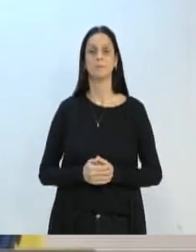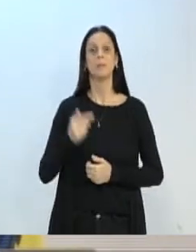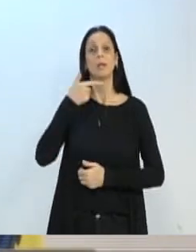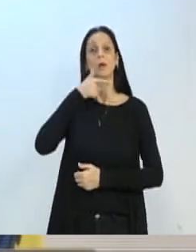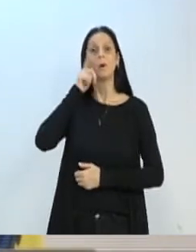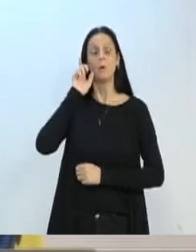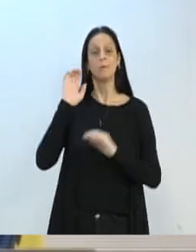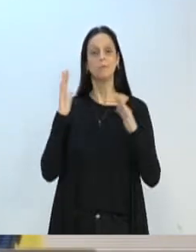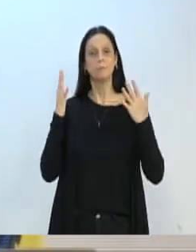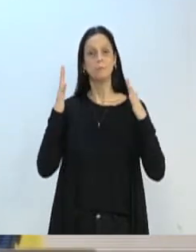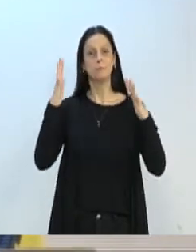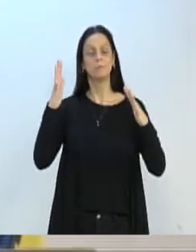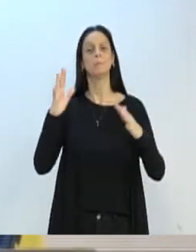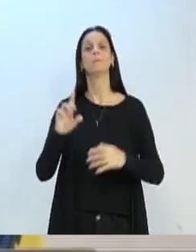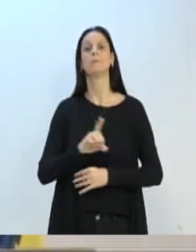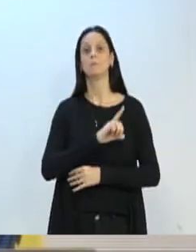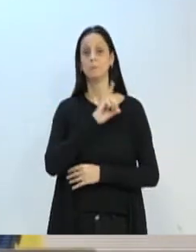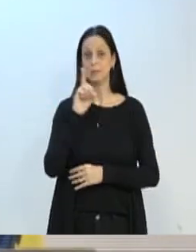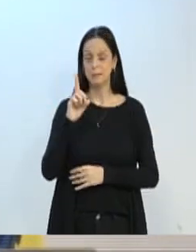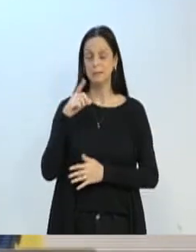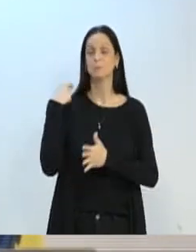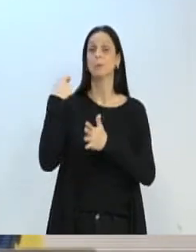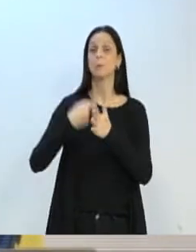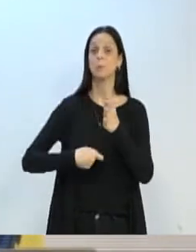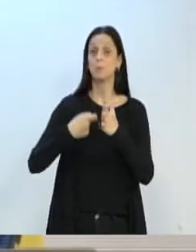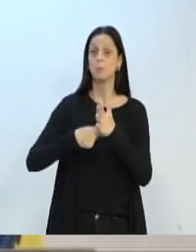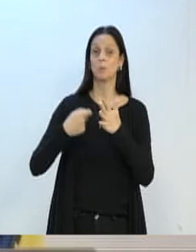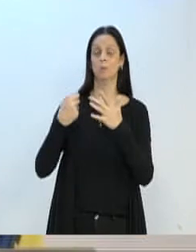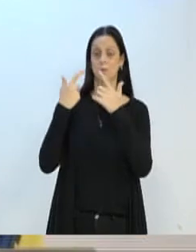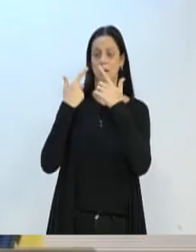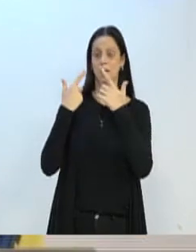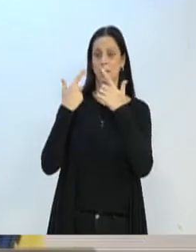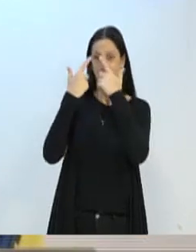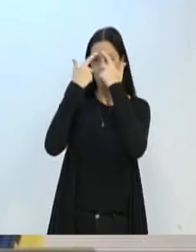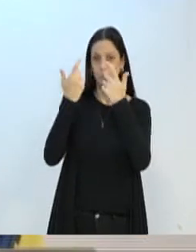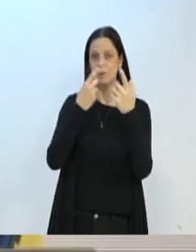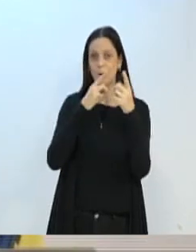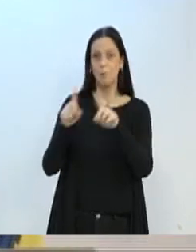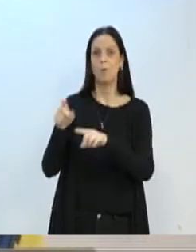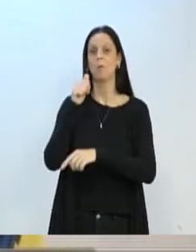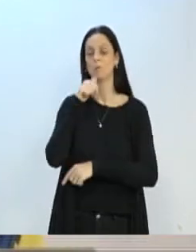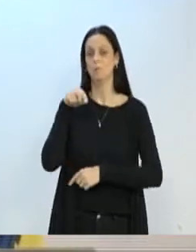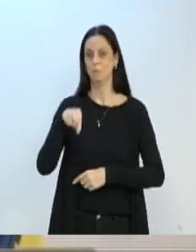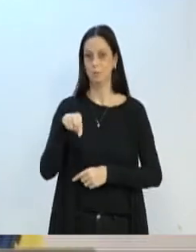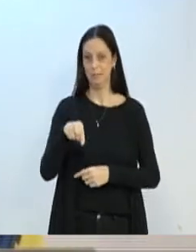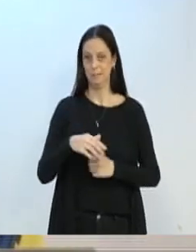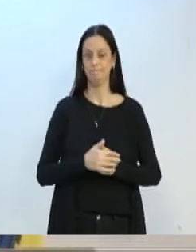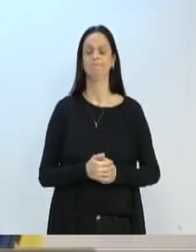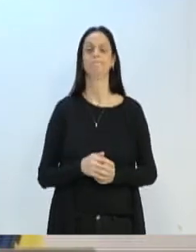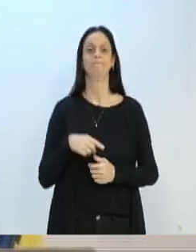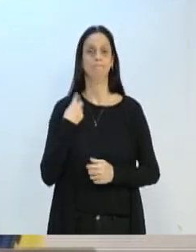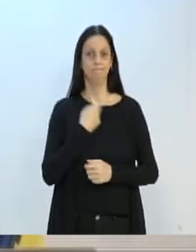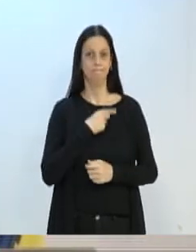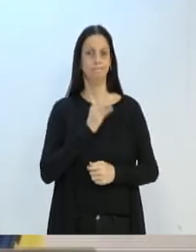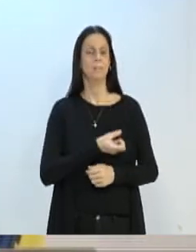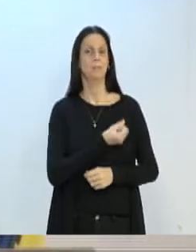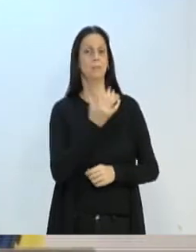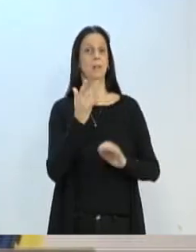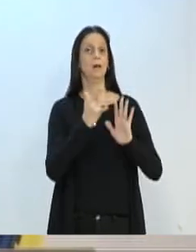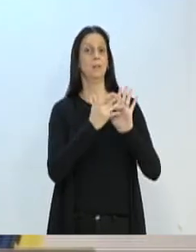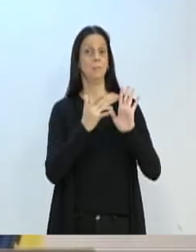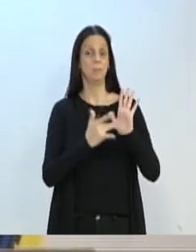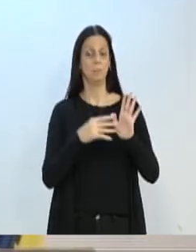contra a violência mulher e é um trabalho que vem sendo tomado de muitas pautas nessa casa